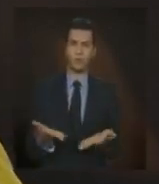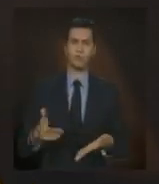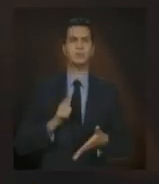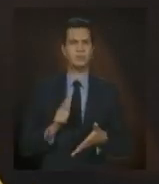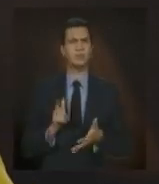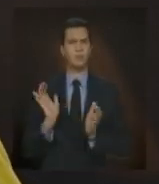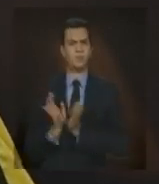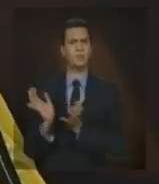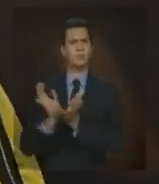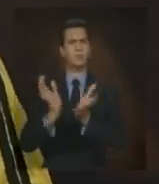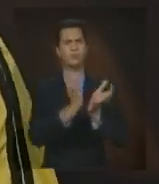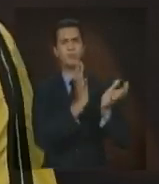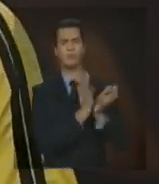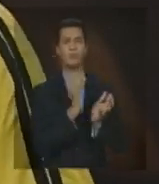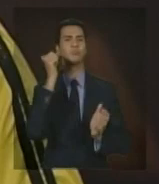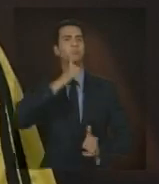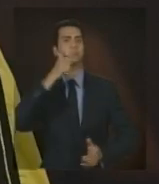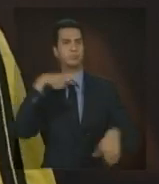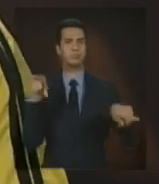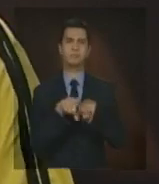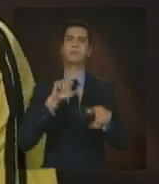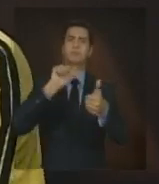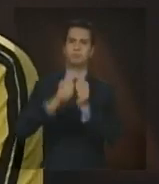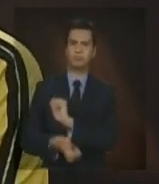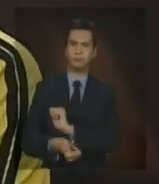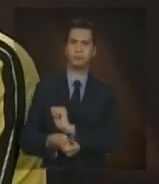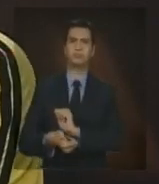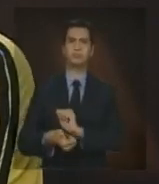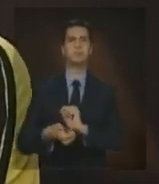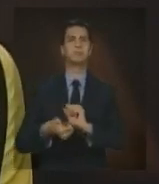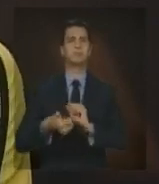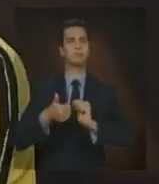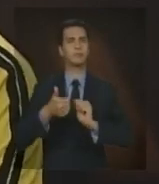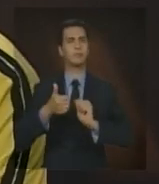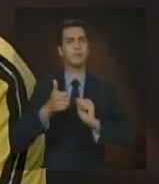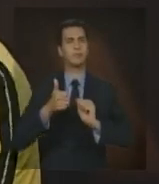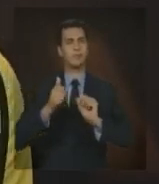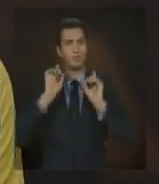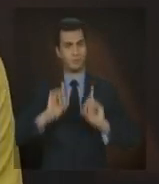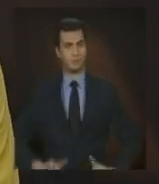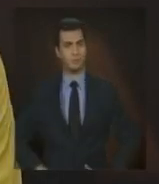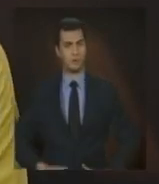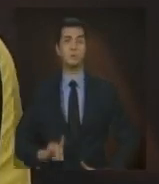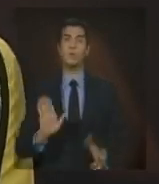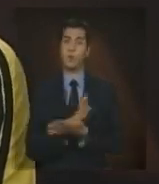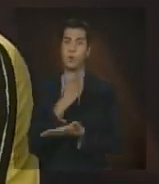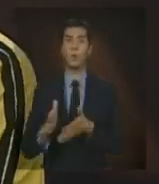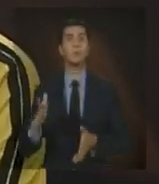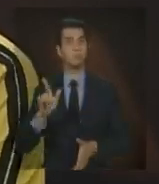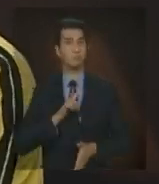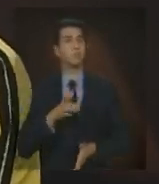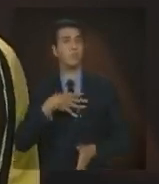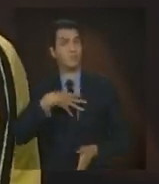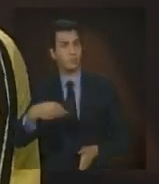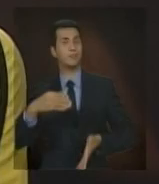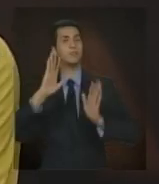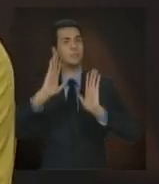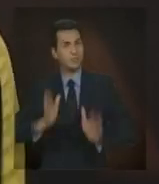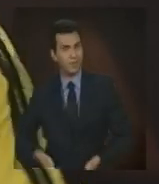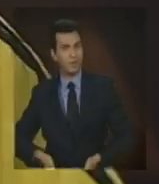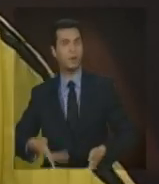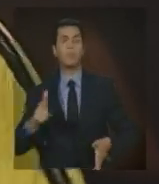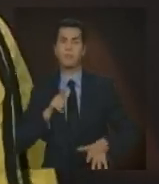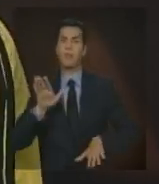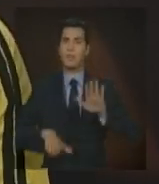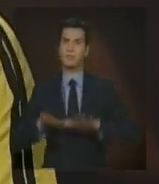equipes femininas, inclusive de ponta, e que são mães, e que levam os seus filhos junto